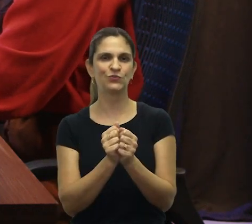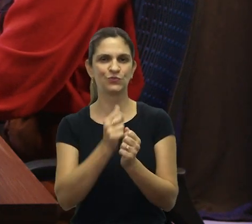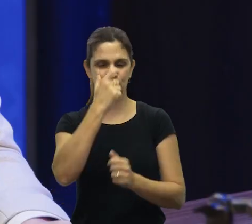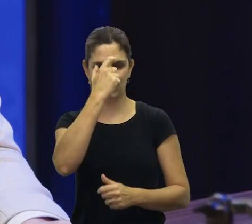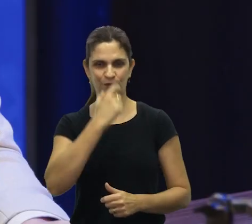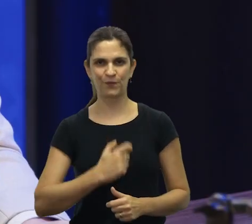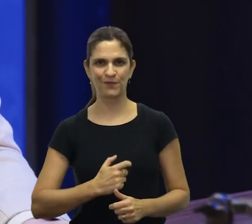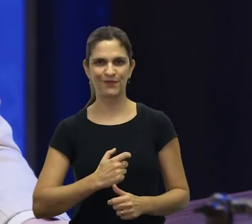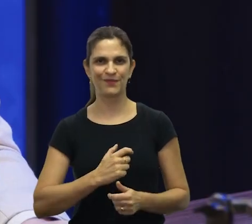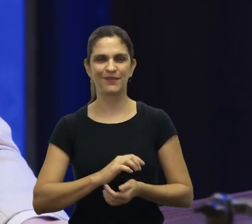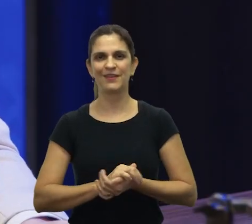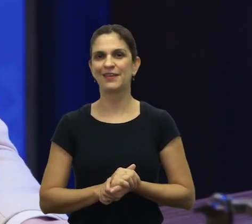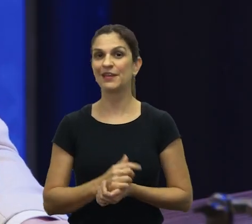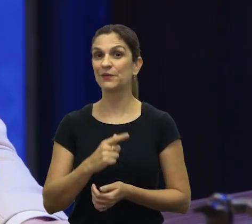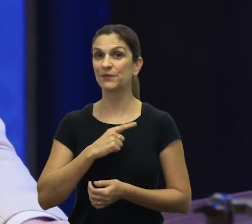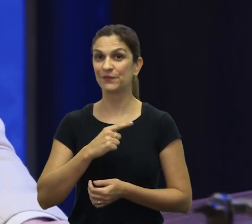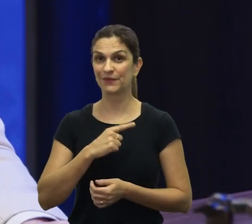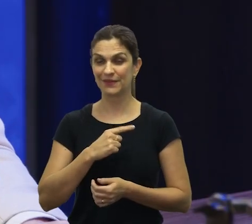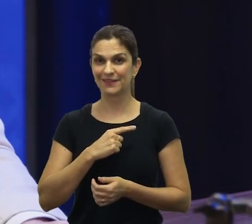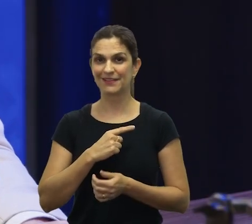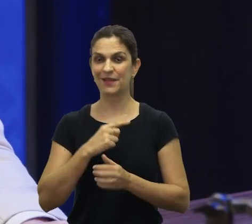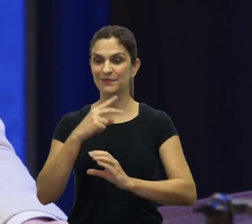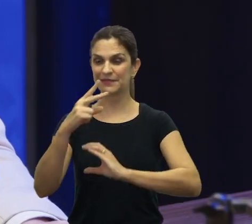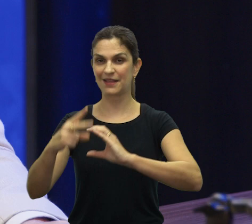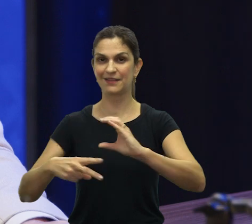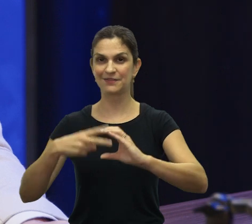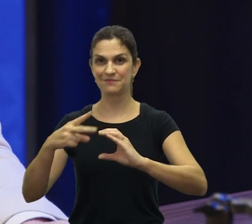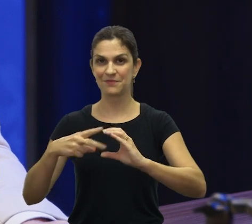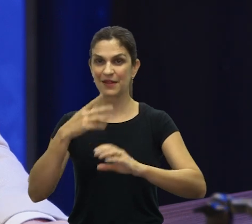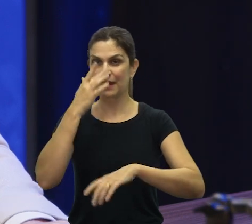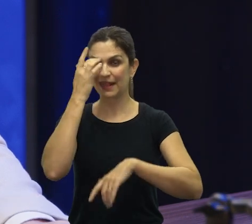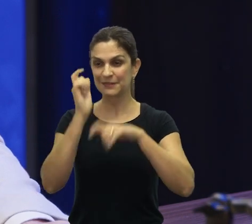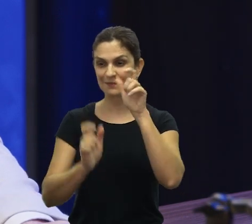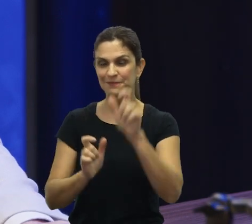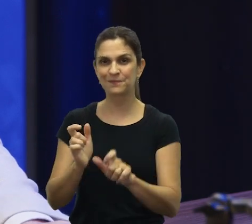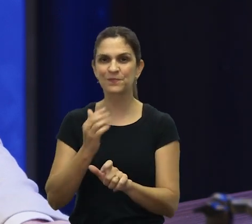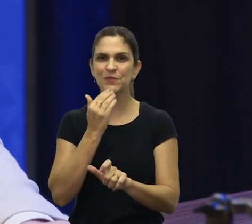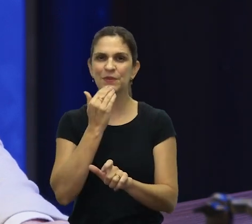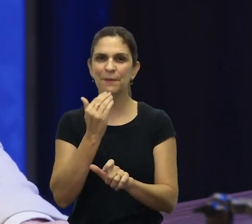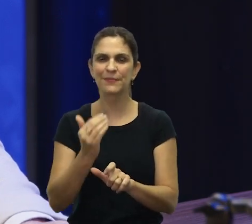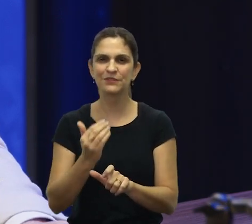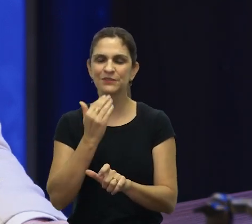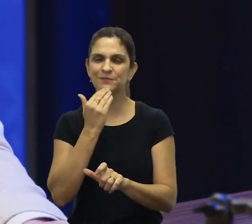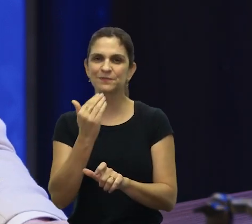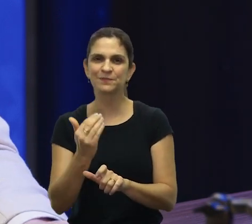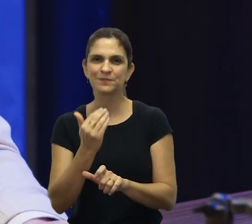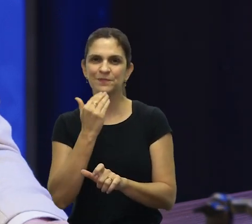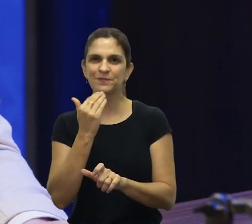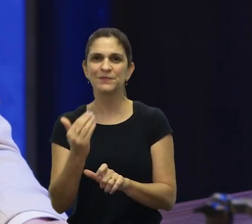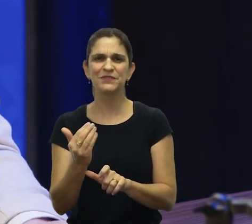vereador Dr. Vitor Rocha. Também tem o stand da Câmara, com as pessoas pedindo